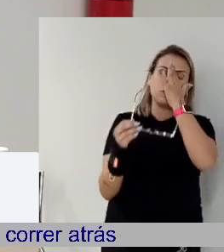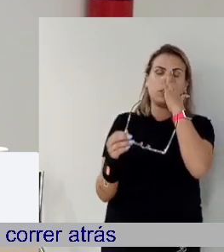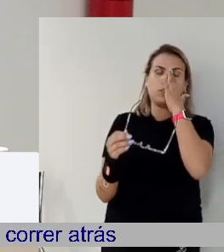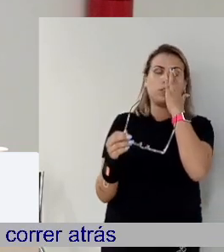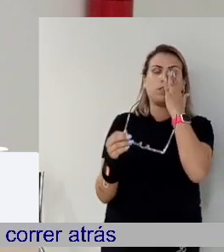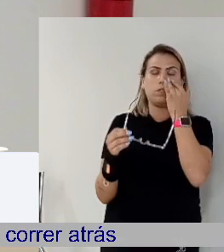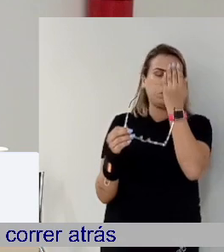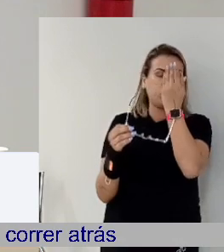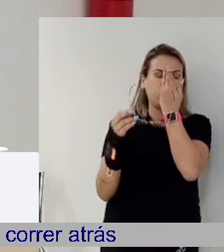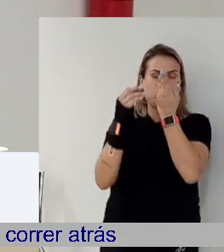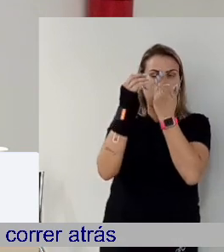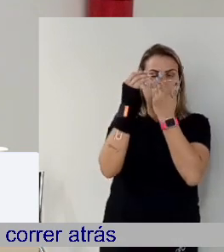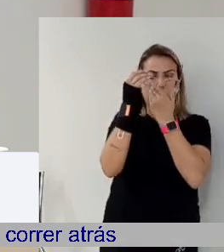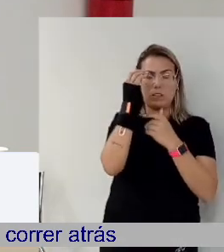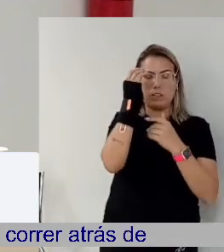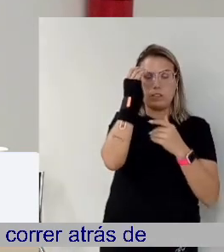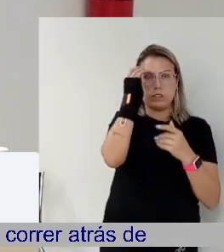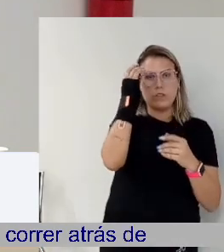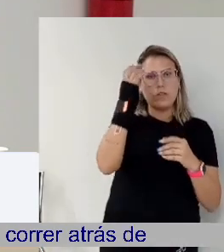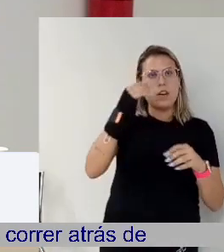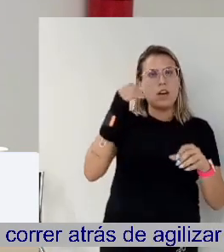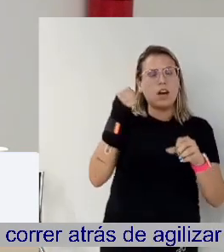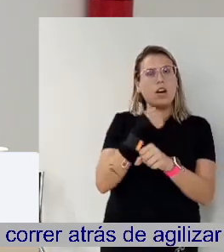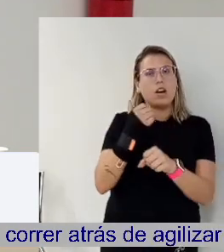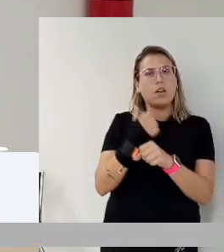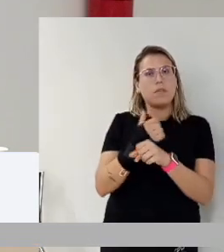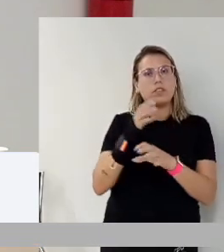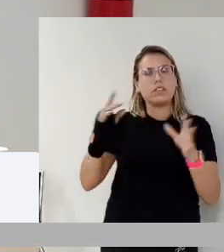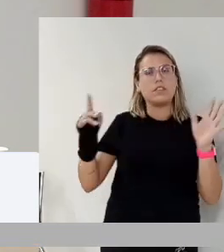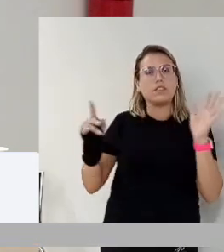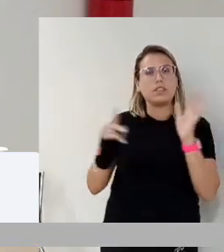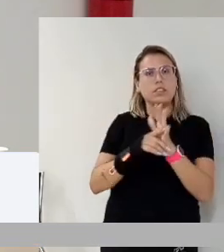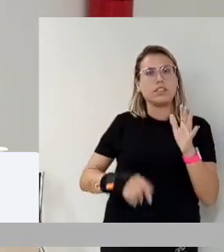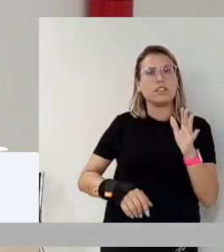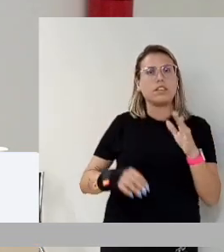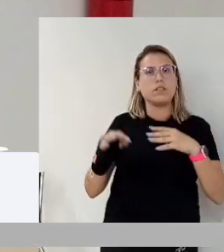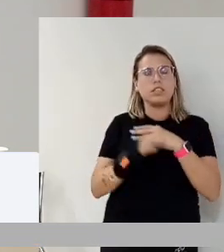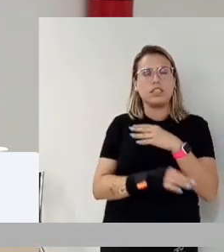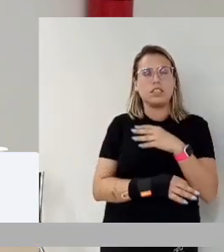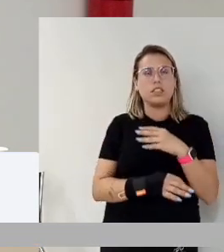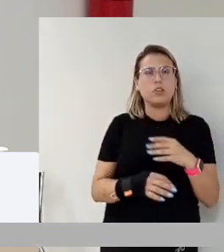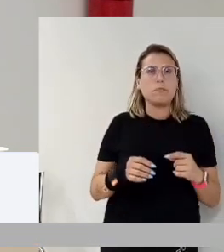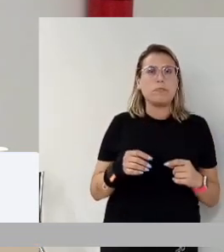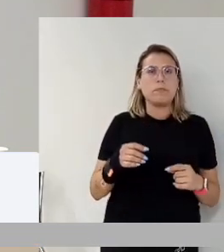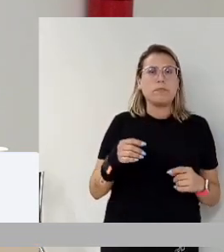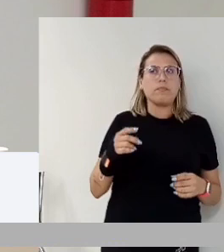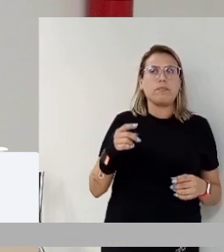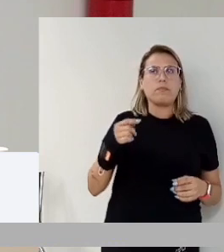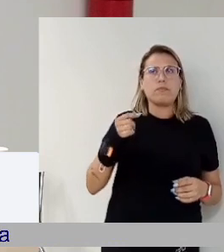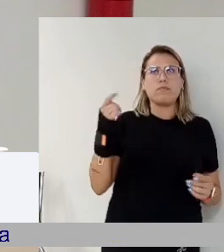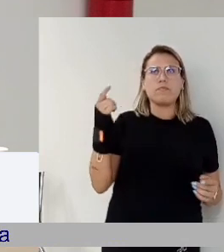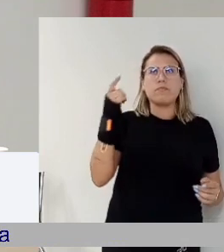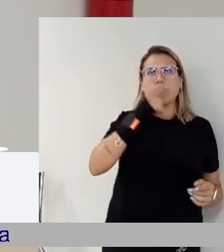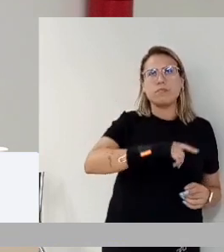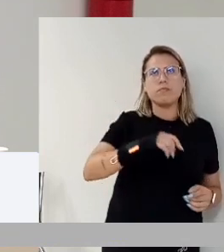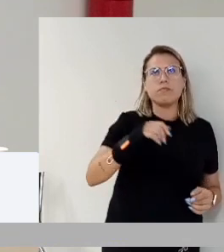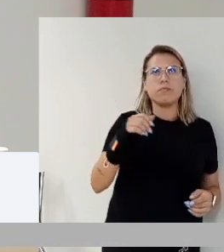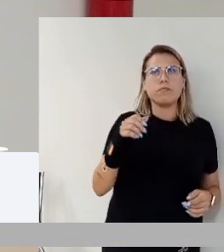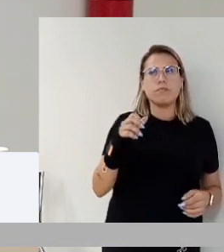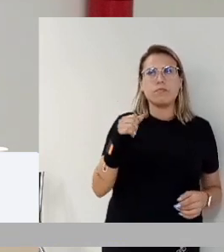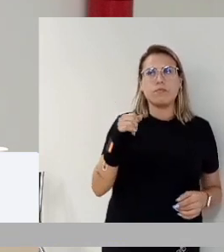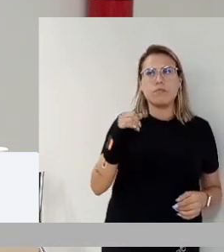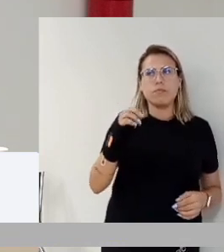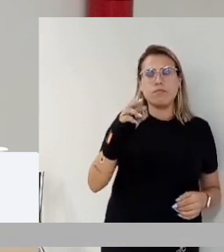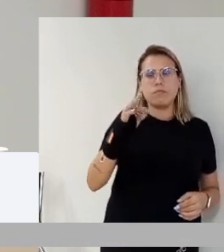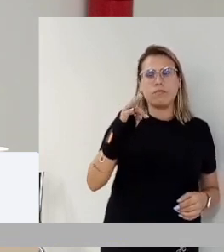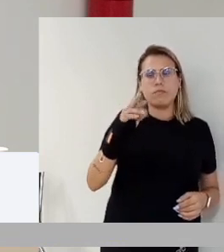para est com essa obra aqui essa instalação aqui né em operação que inclusive eu consegui com Artur brono uma